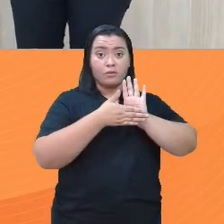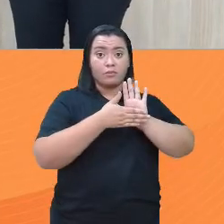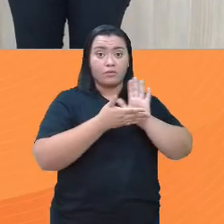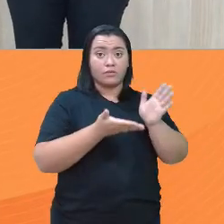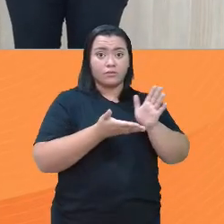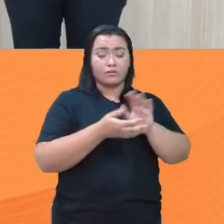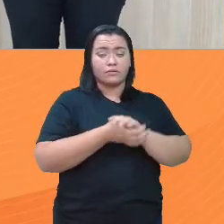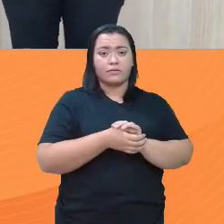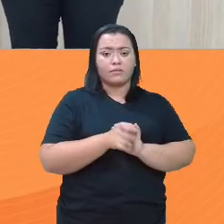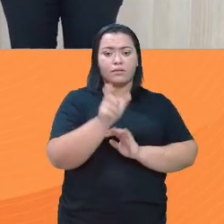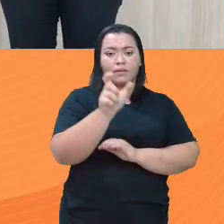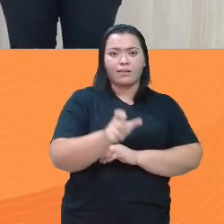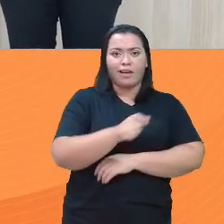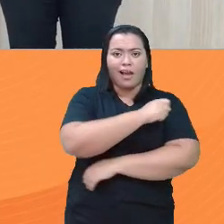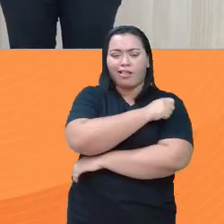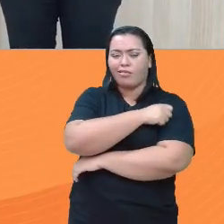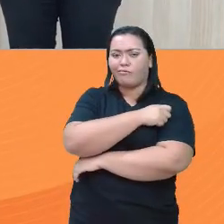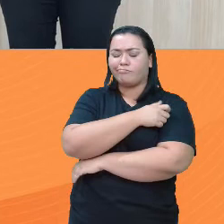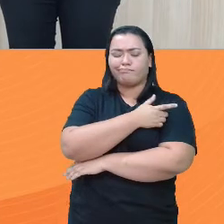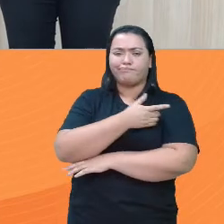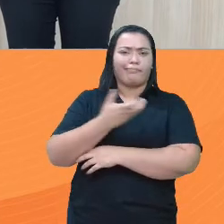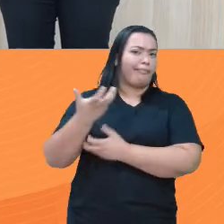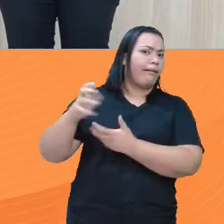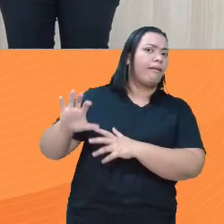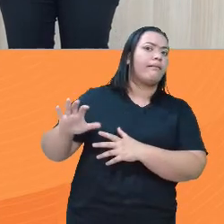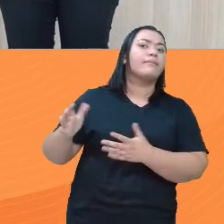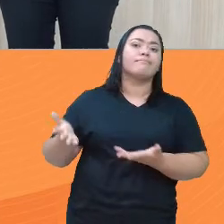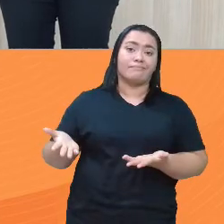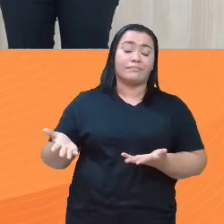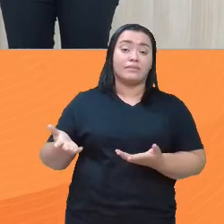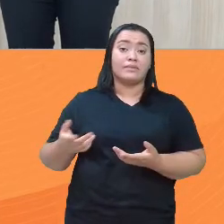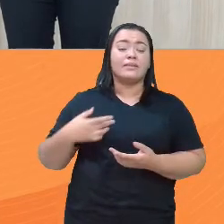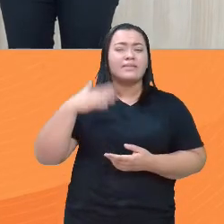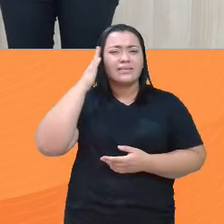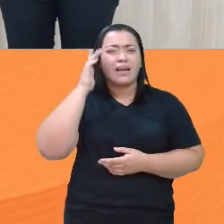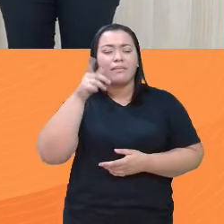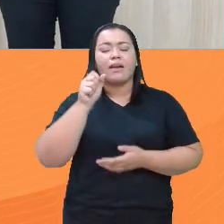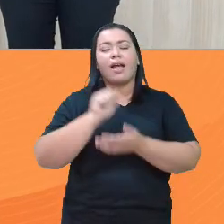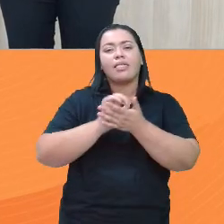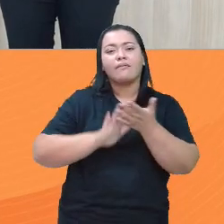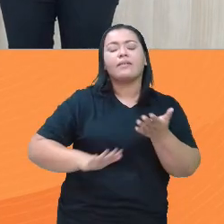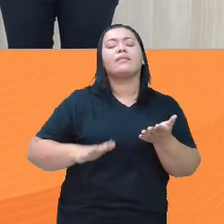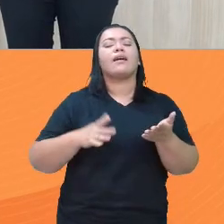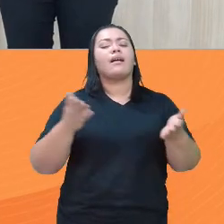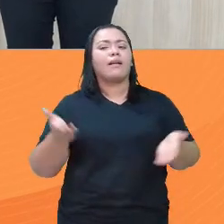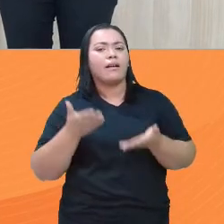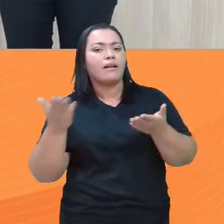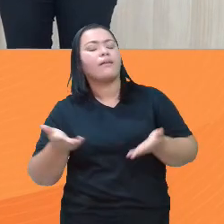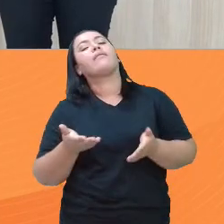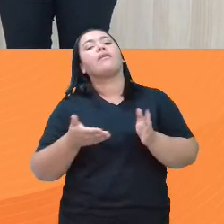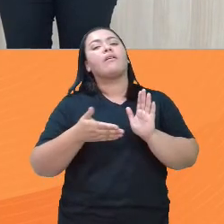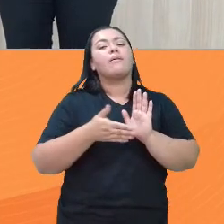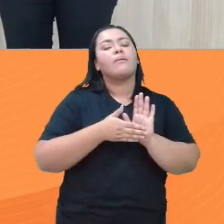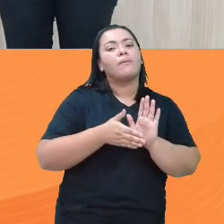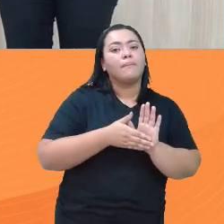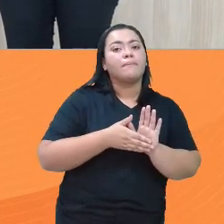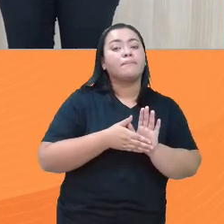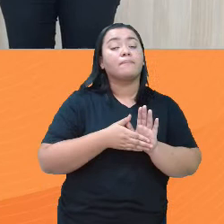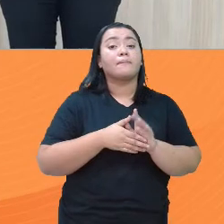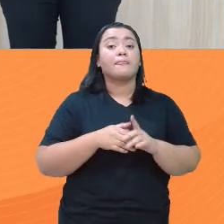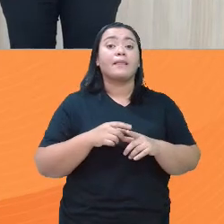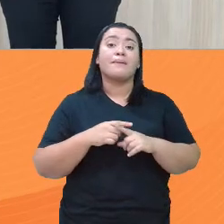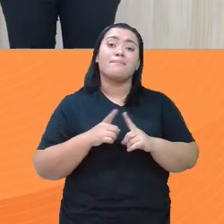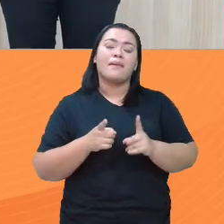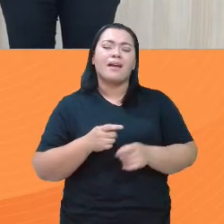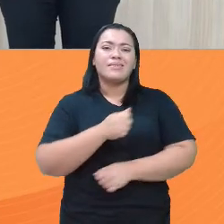muita frequência uma rejeição, né? Sabe aquela atividade que a gente propõe, que a gente oferta, que a gente oferece, mas o